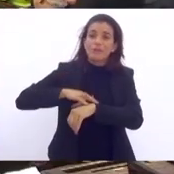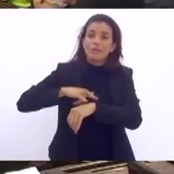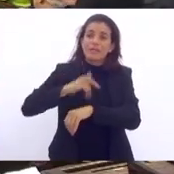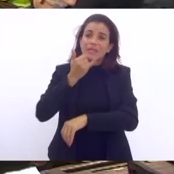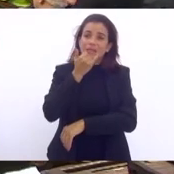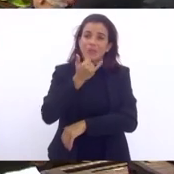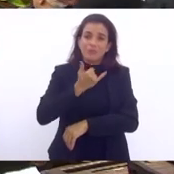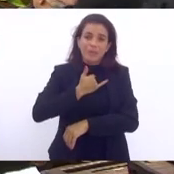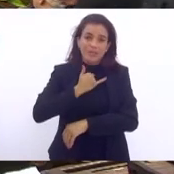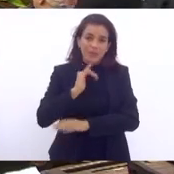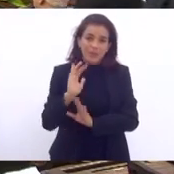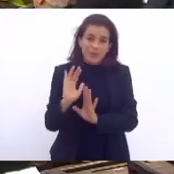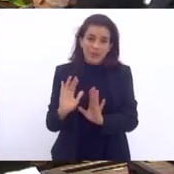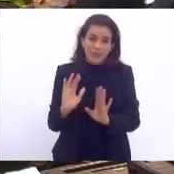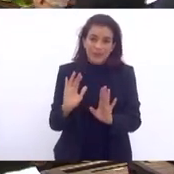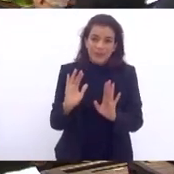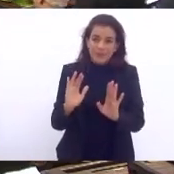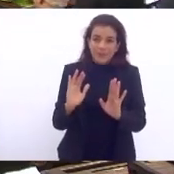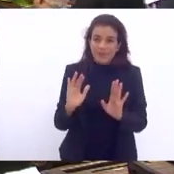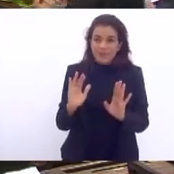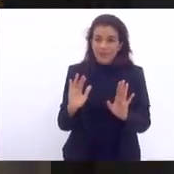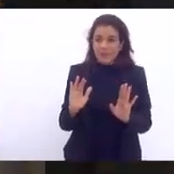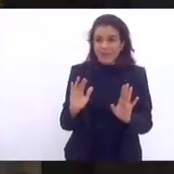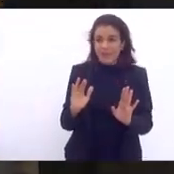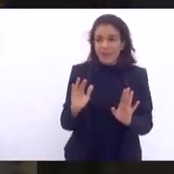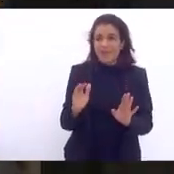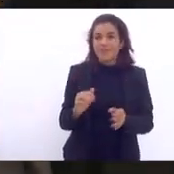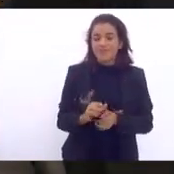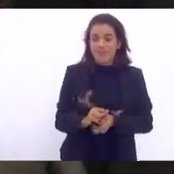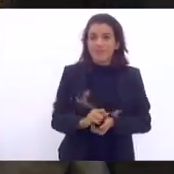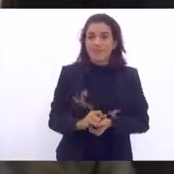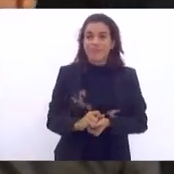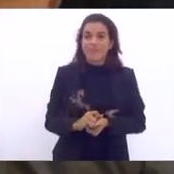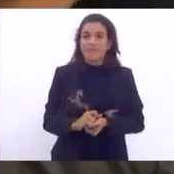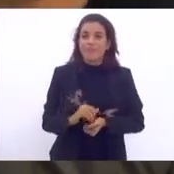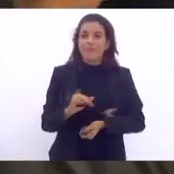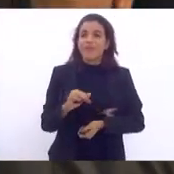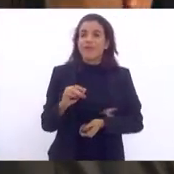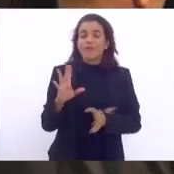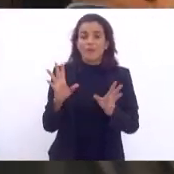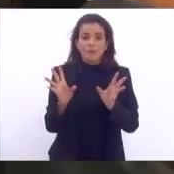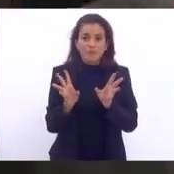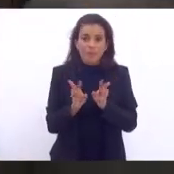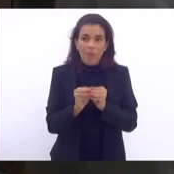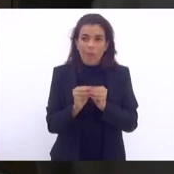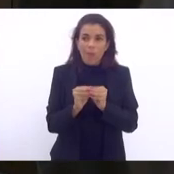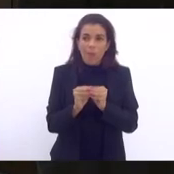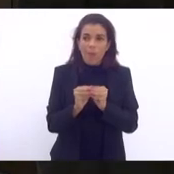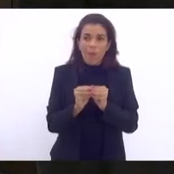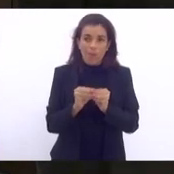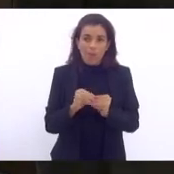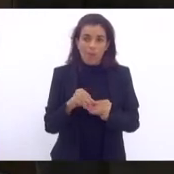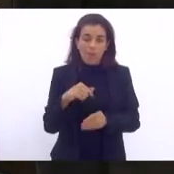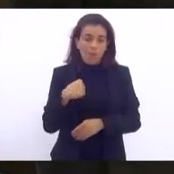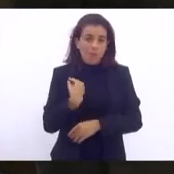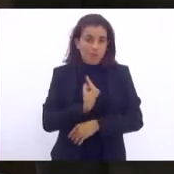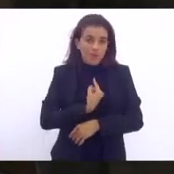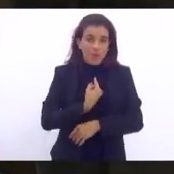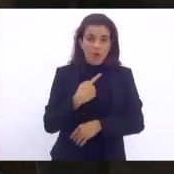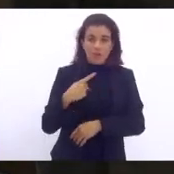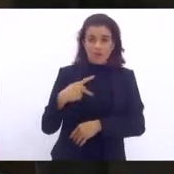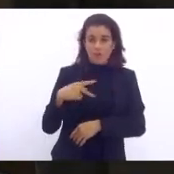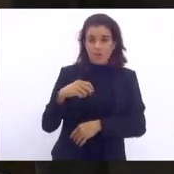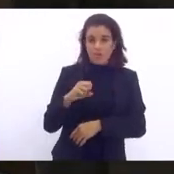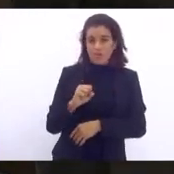presidente. Serafine, em seguida, então, deputado Luiz Paulo. Brevemente, nós do PSOL apresentamos uma série de emendas